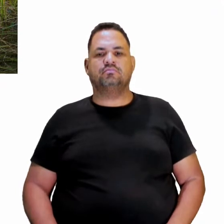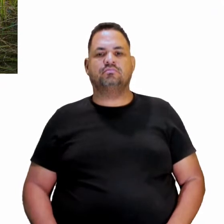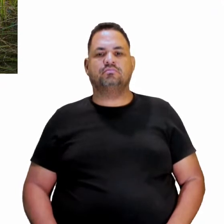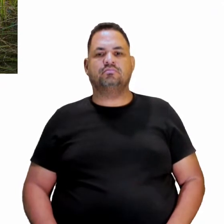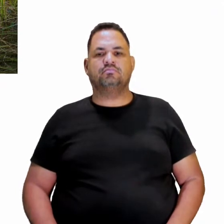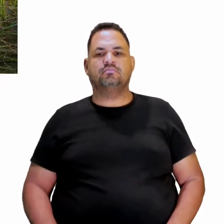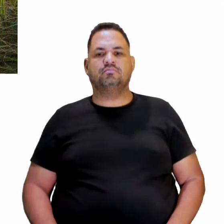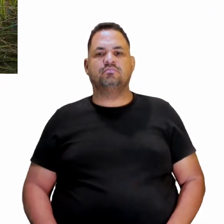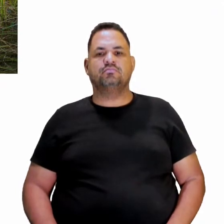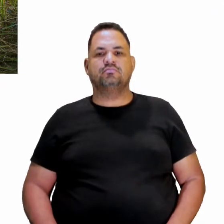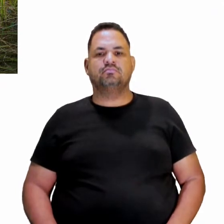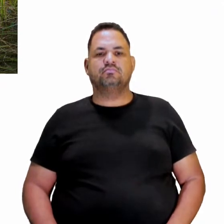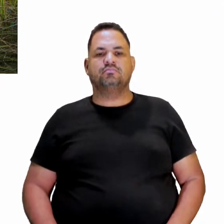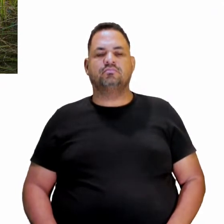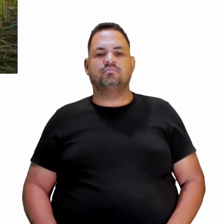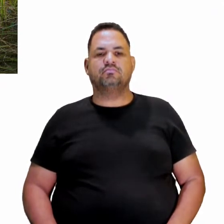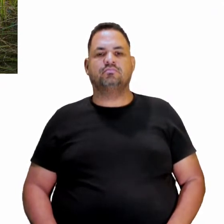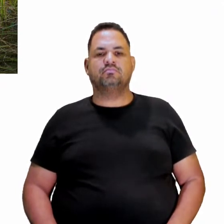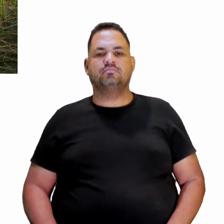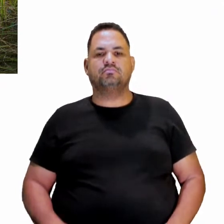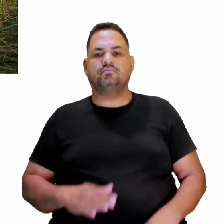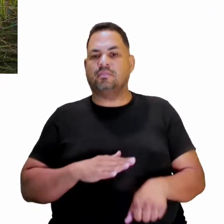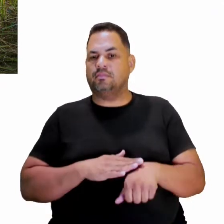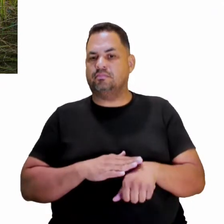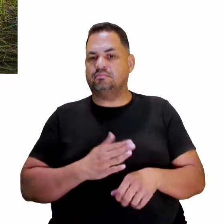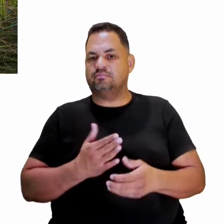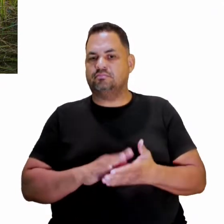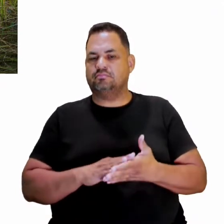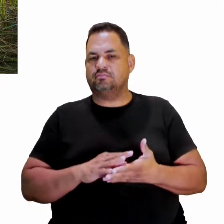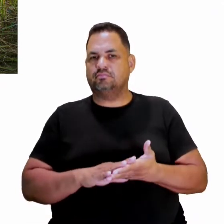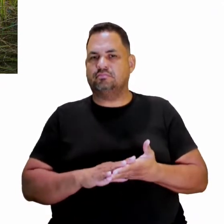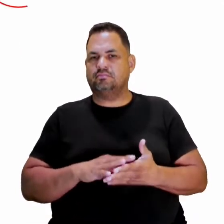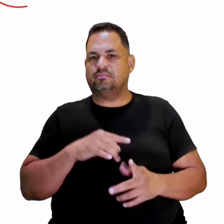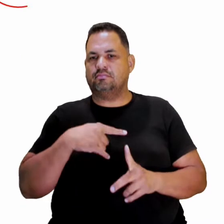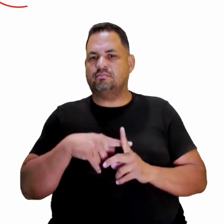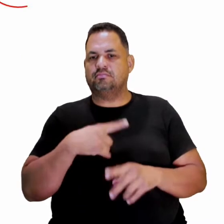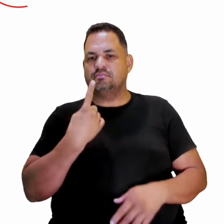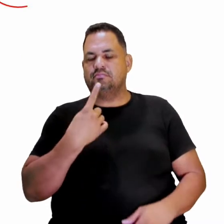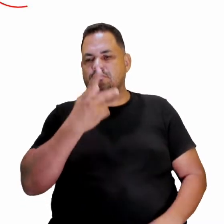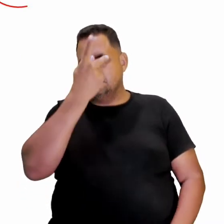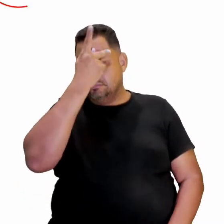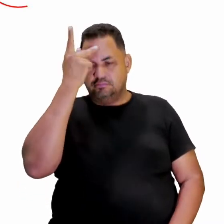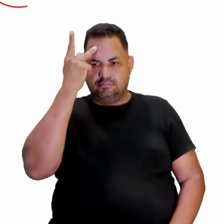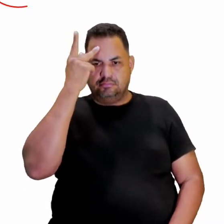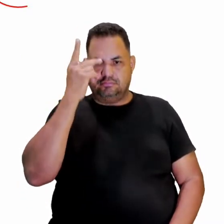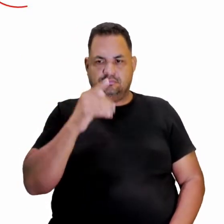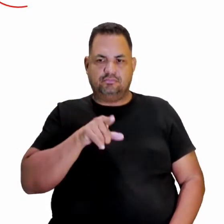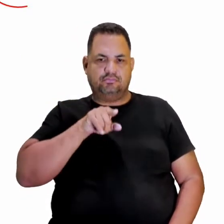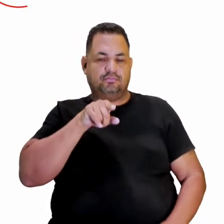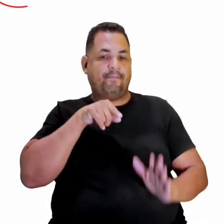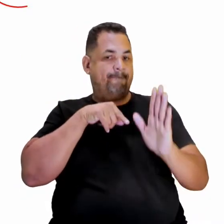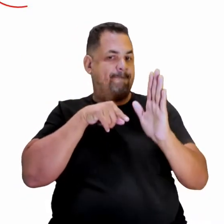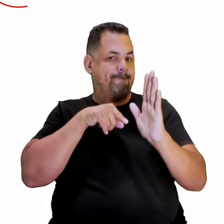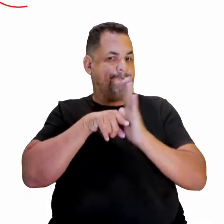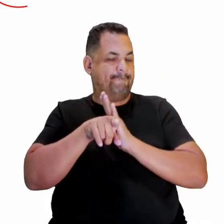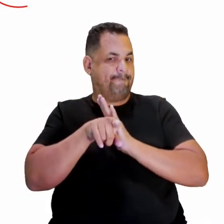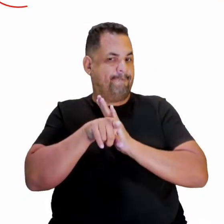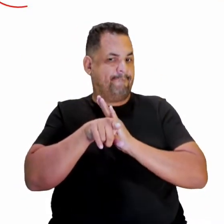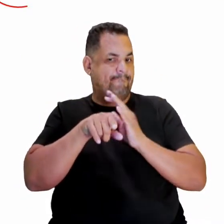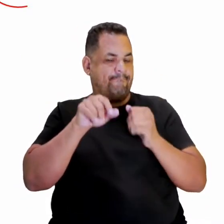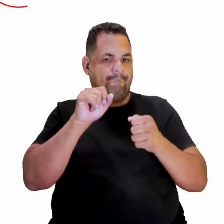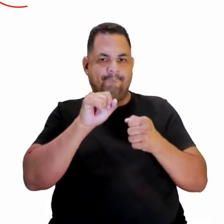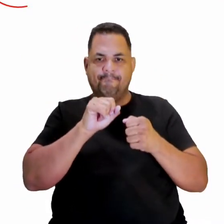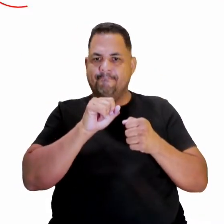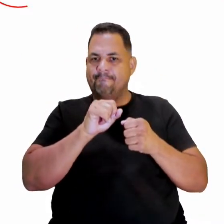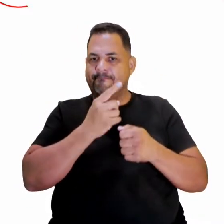Que aqui no caso é mais de uma pessoa. Perceba, aqui a pergunta foi feita para você, resposta